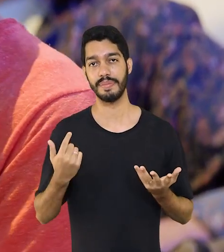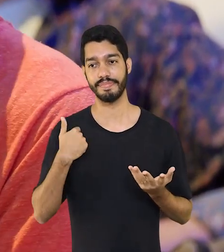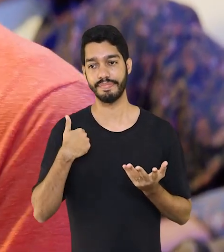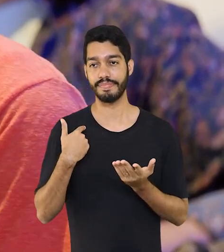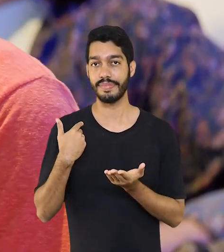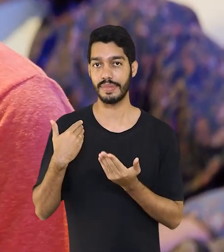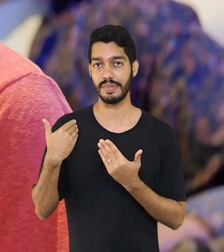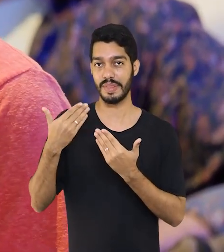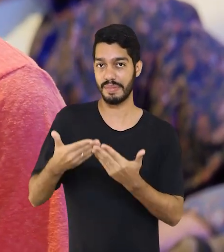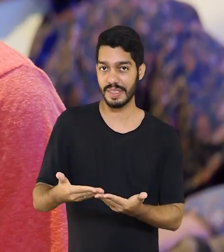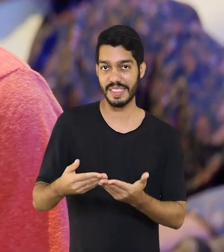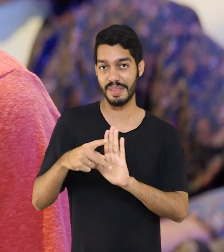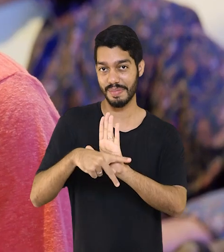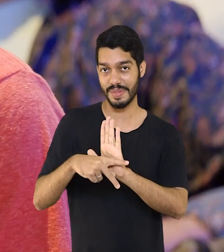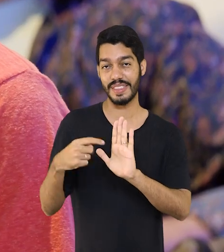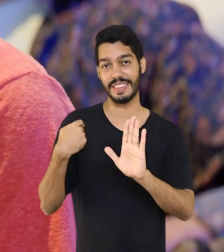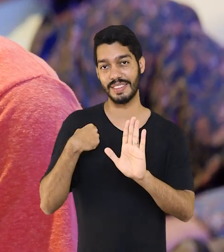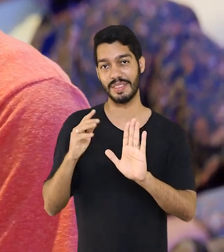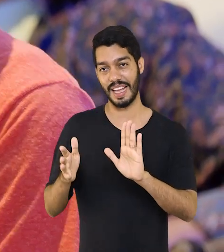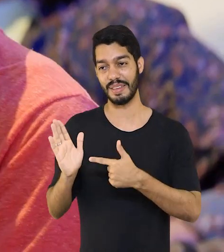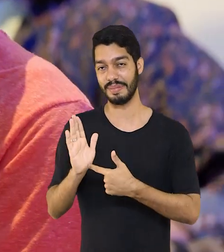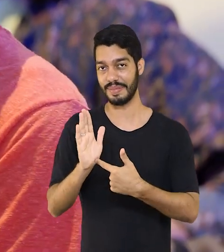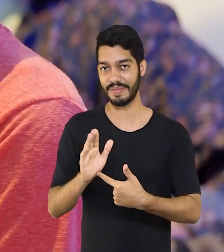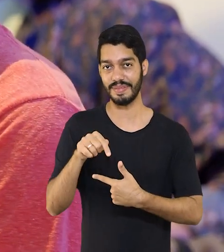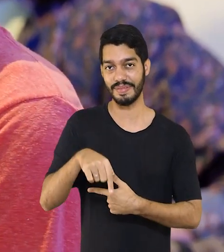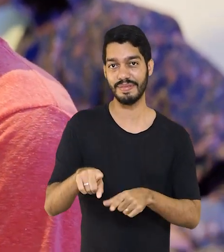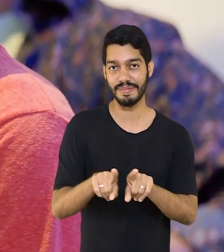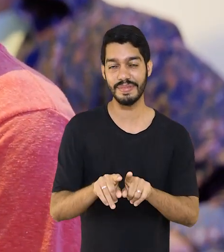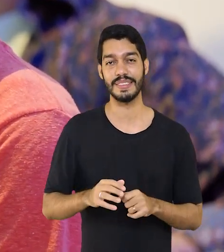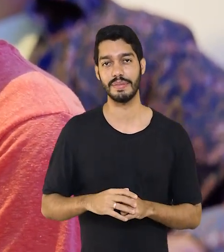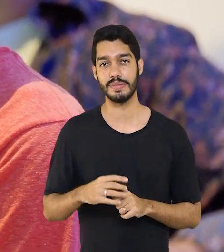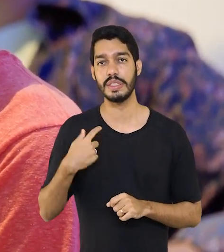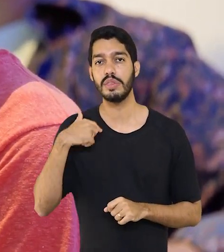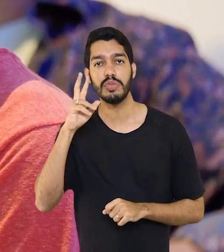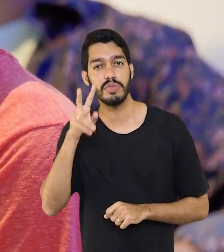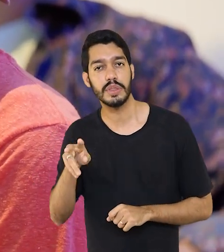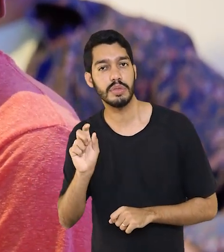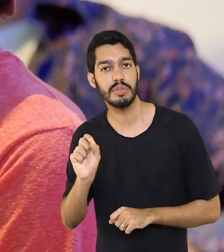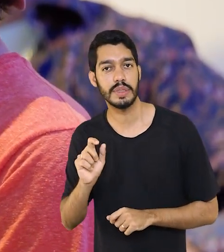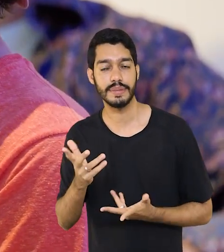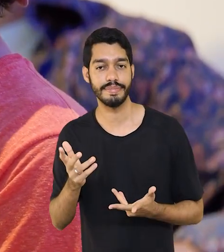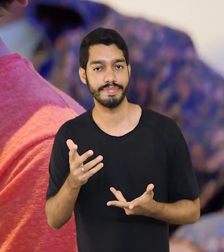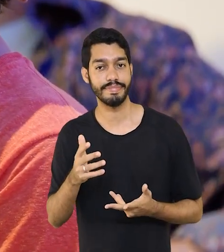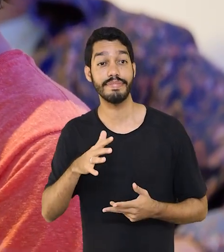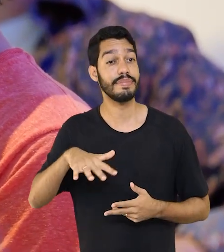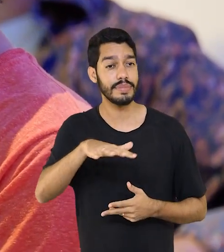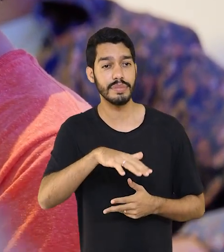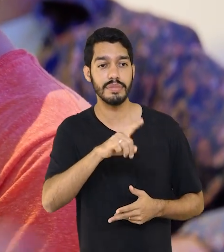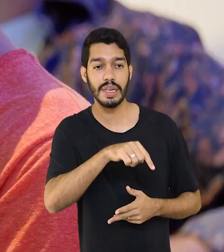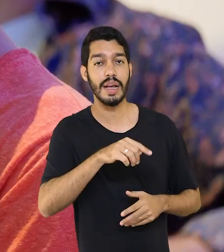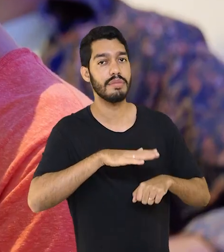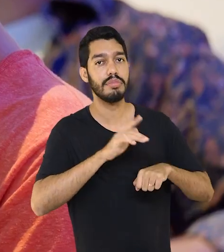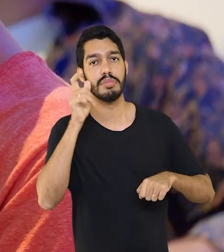que é um projeto para recuperar áreas degradadas, né, o PRAD. E eu vejo que a mineração é uma das coisas mais